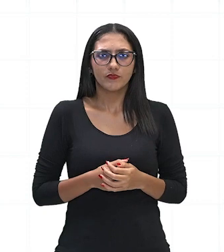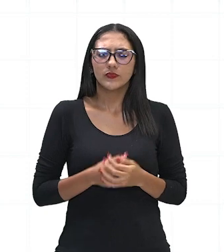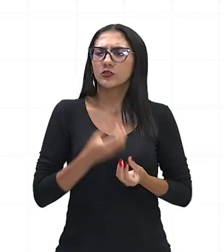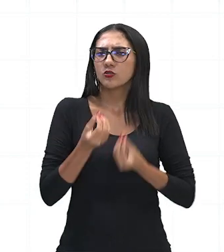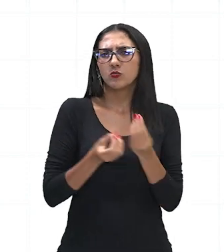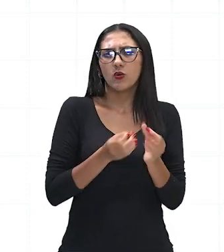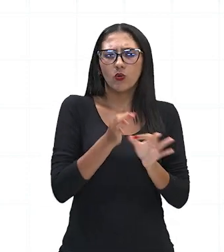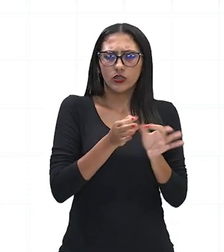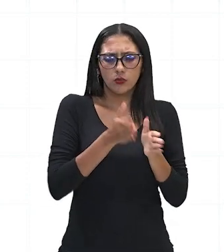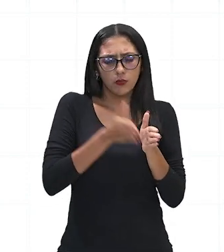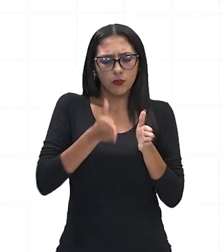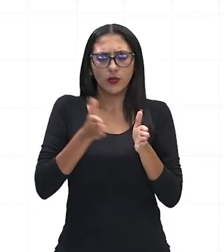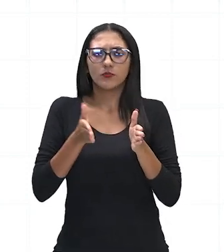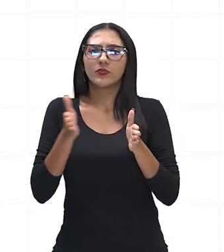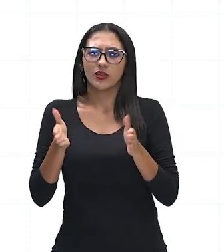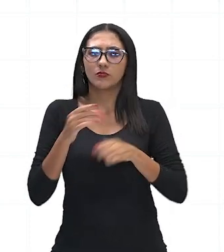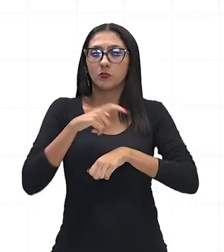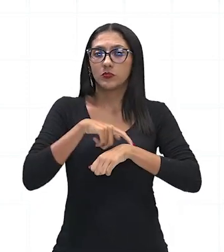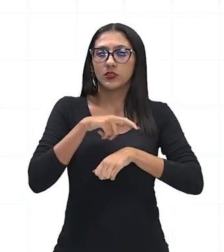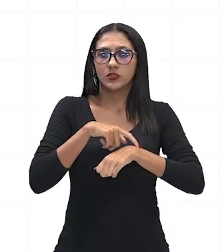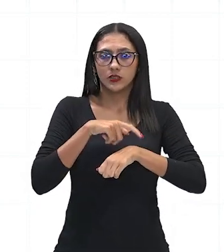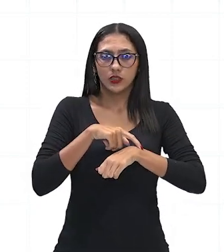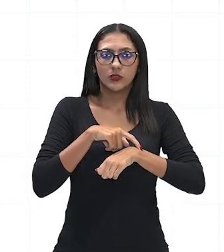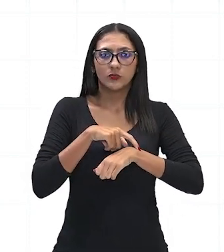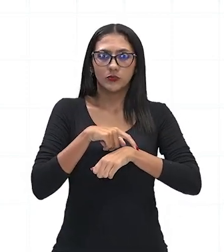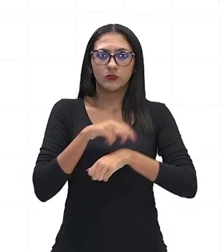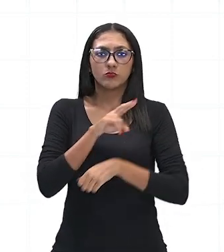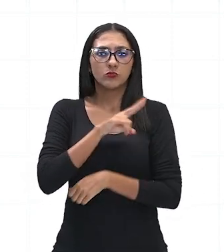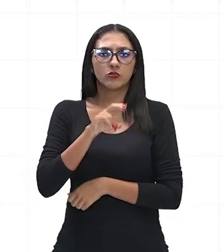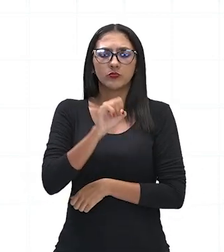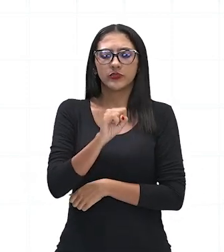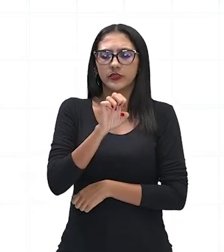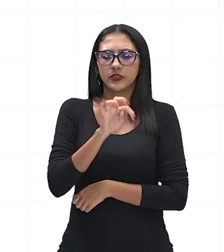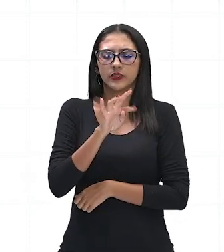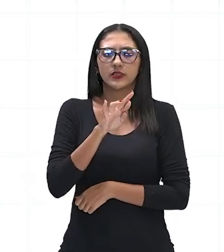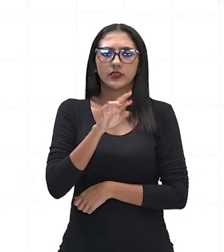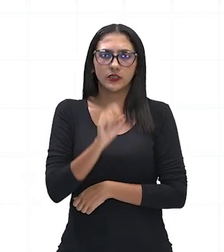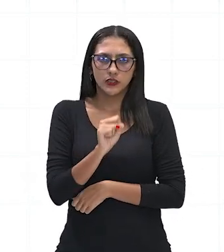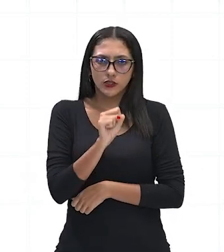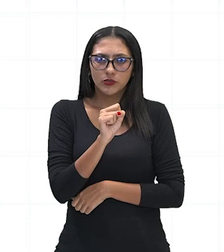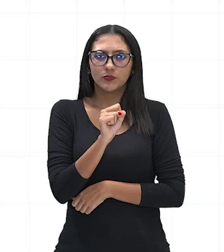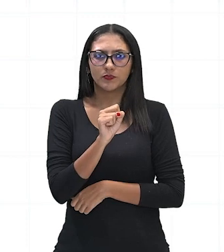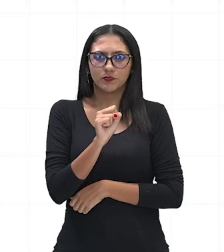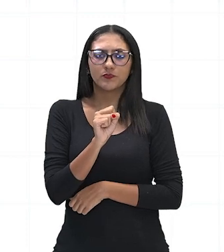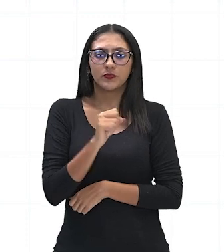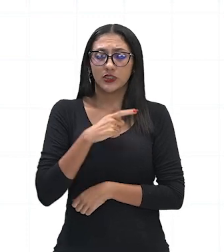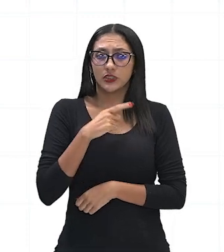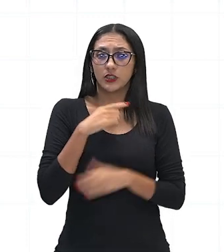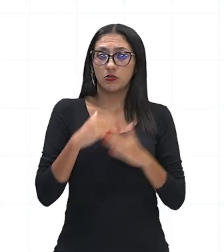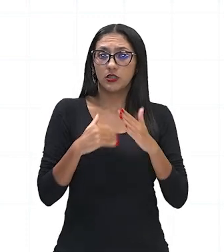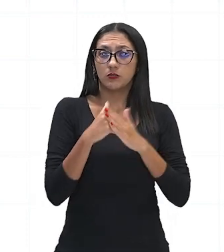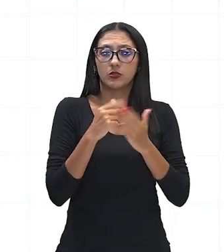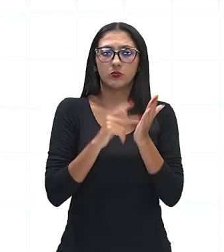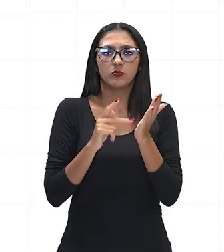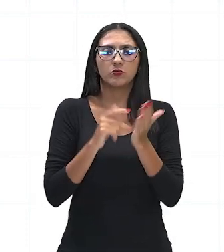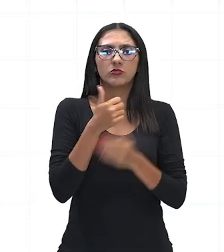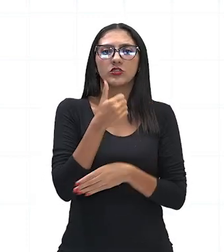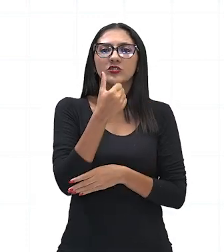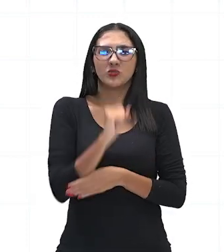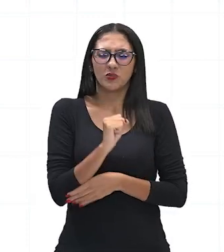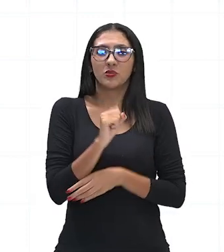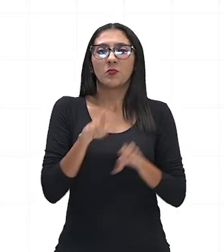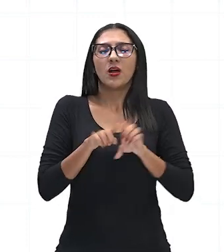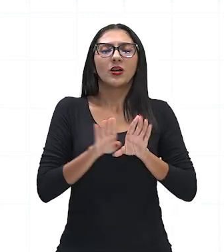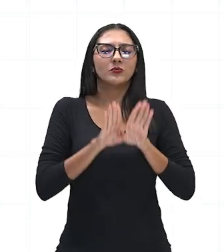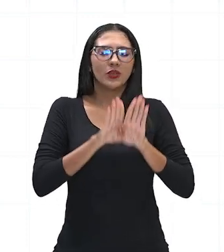momentos, que são chamados de sets, que vão até 18 pontos. Vai vencer esse set quem tiver sempre 2